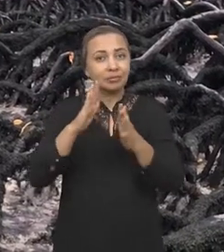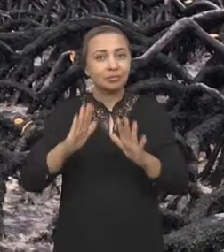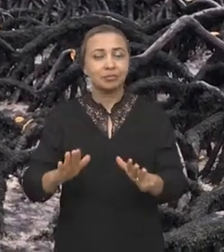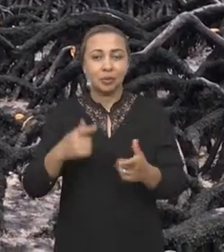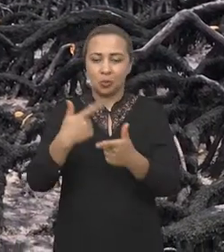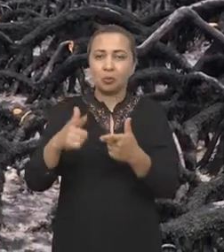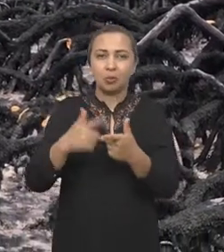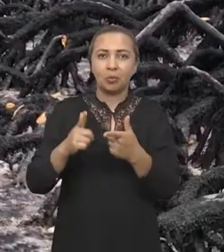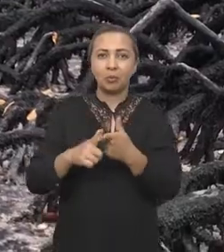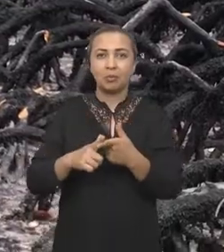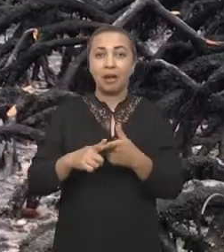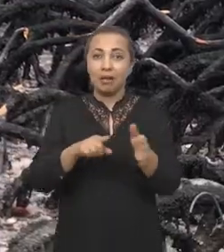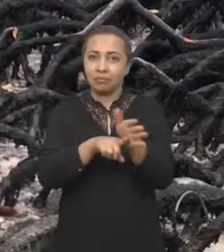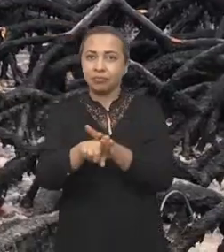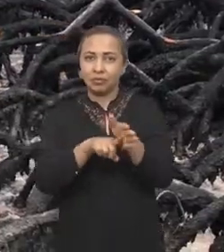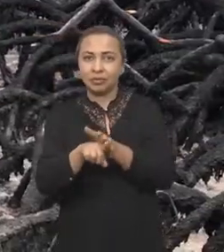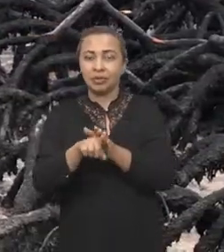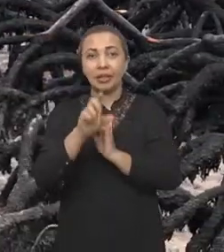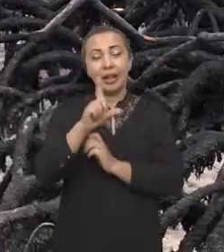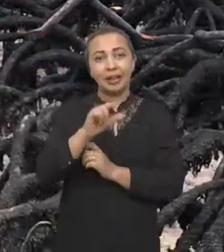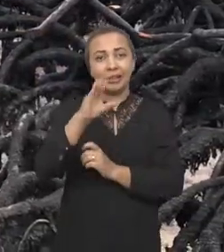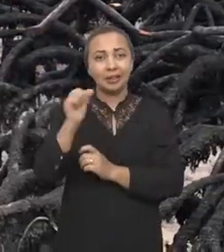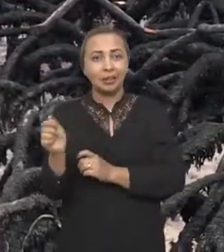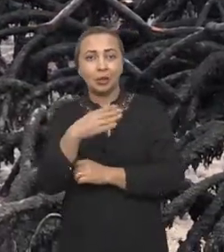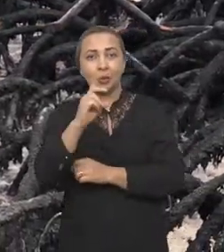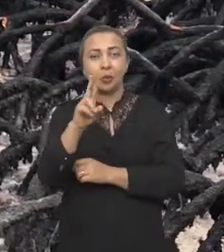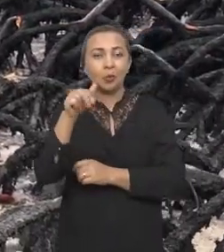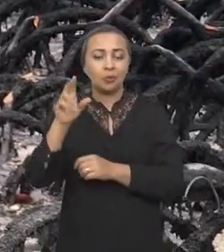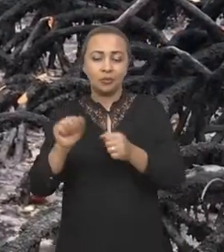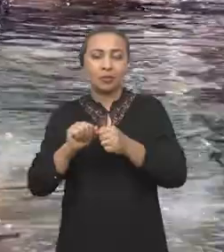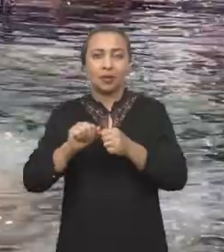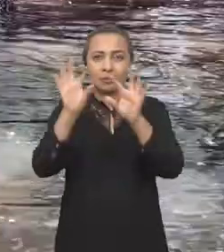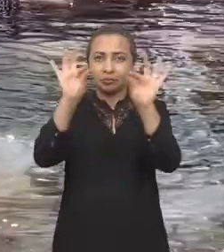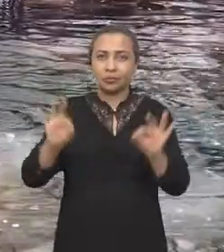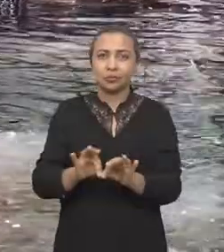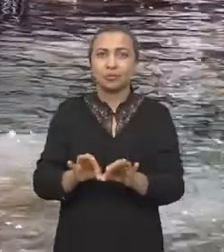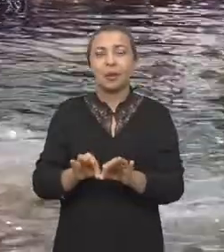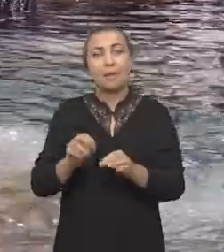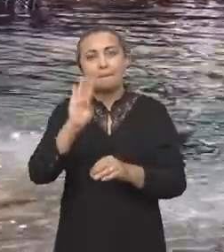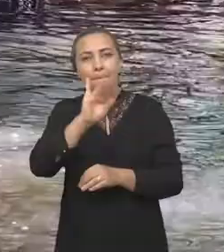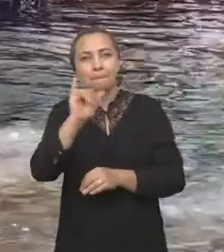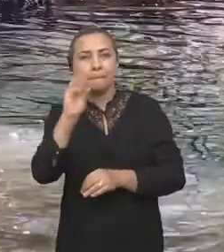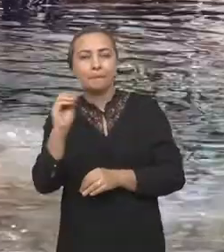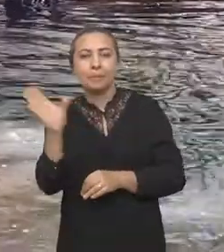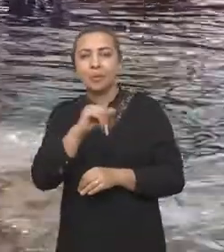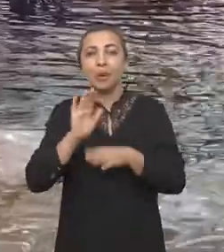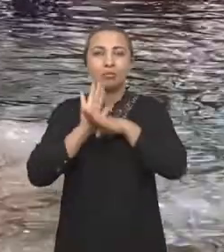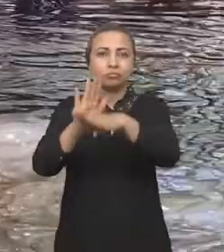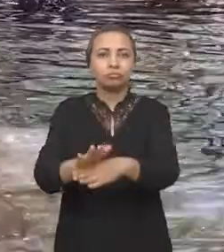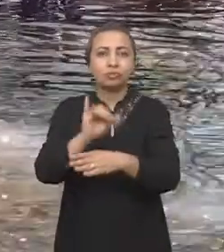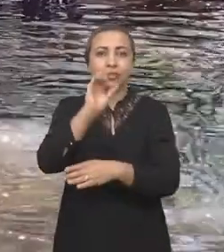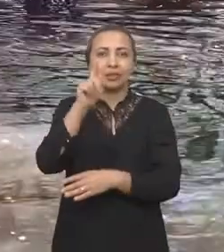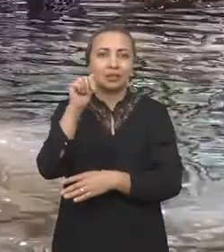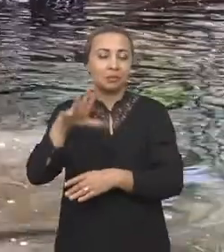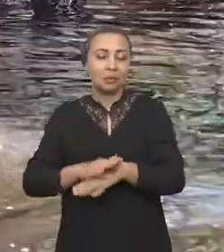a produtora cultural Lívia Cunha e o jornalista Vitor Uchoa idealizaram um projeto Bioação Garapuá, que tem